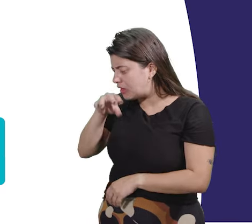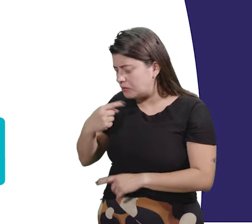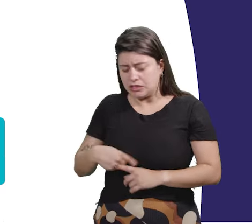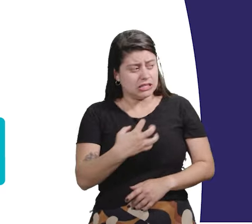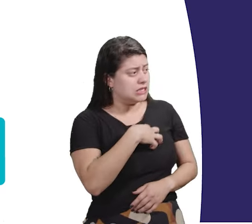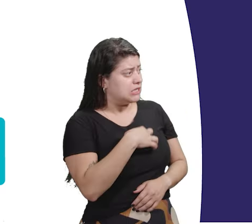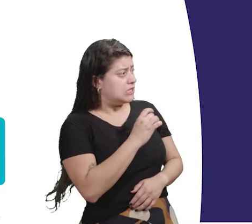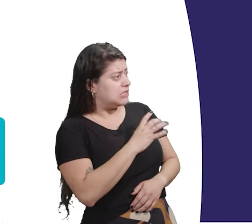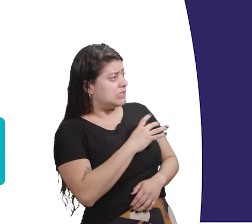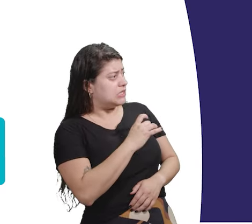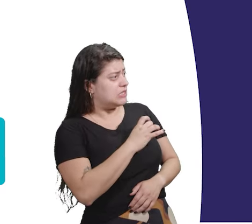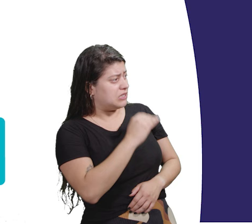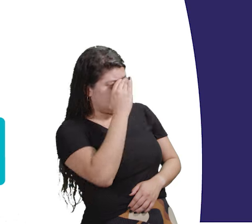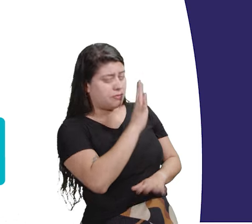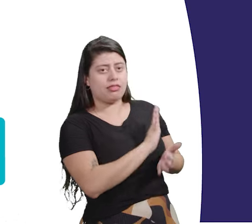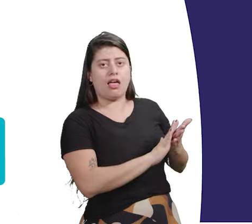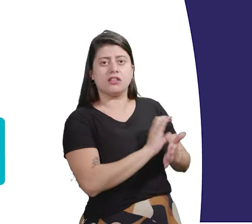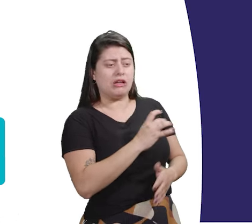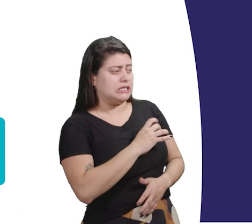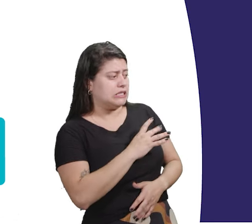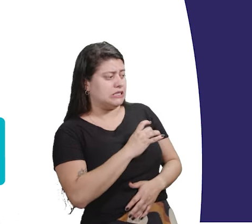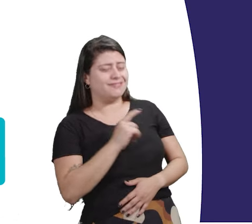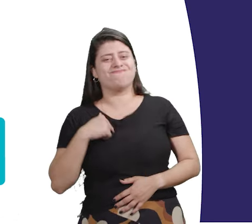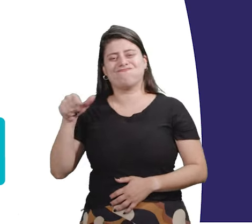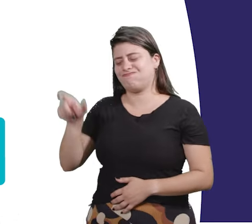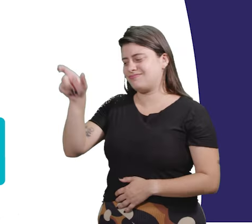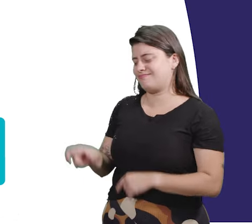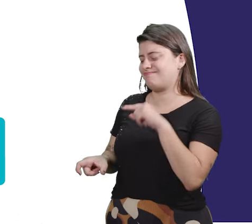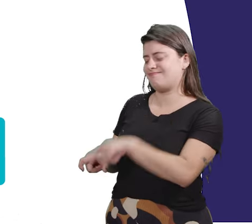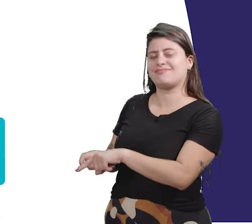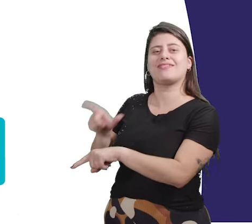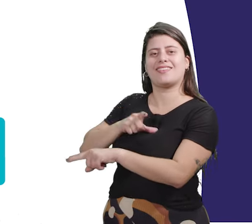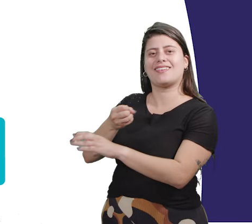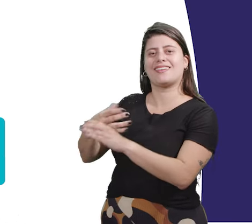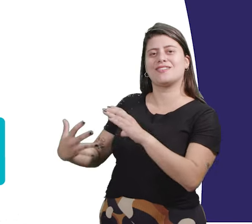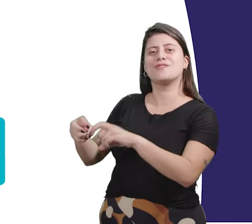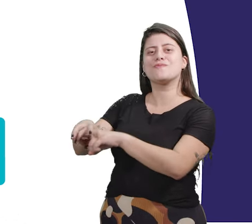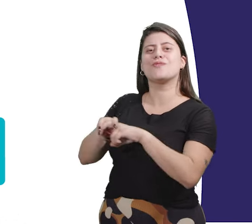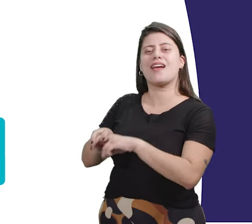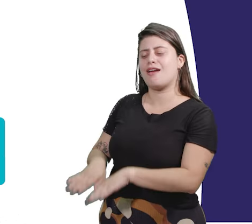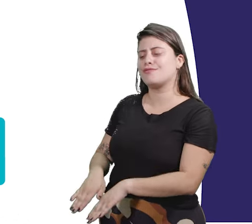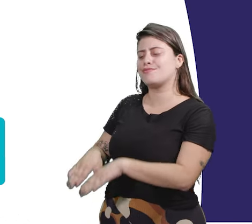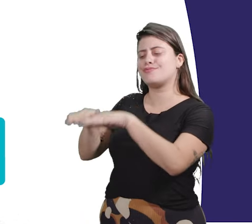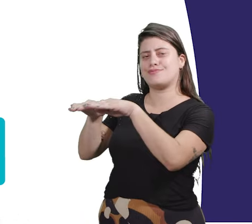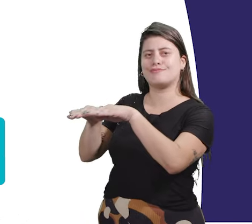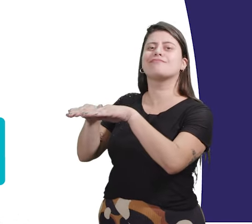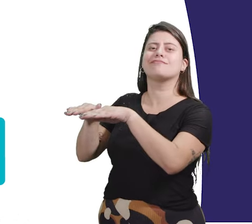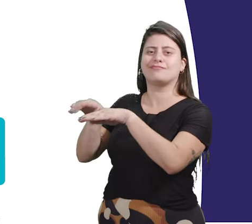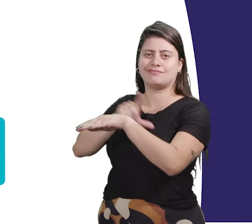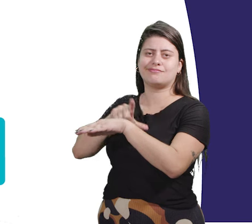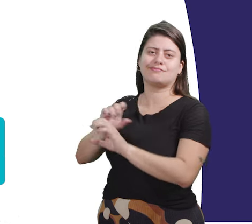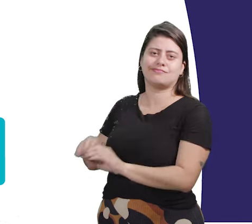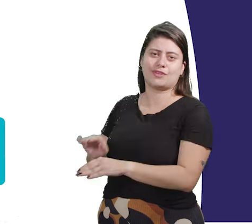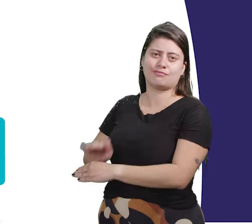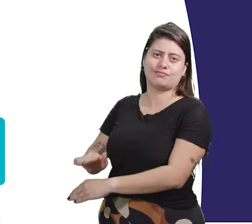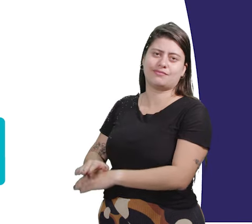respeito, apresenta várias características, né, que são decorrentes desse tipo de relação que foi criada, né?